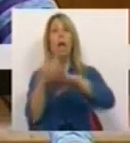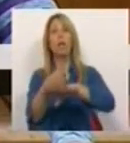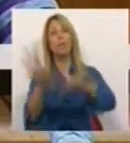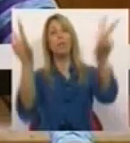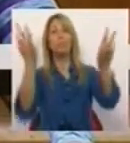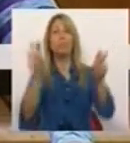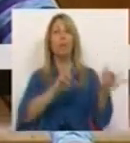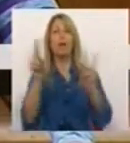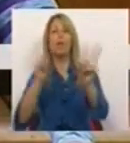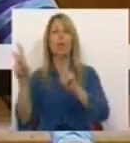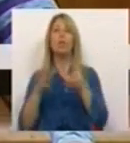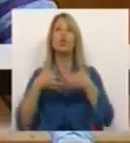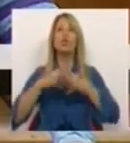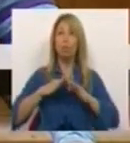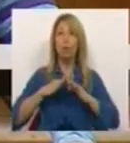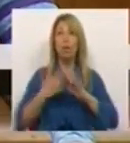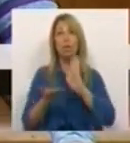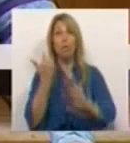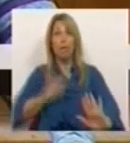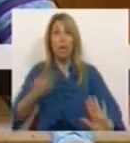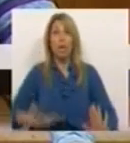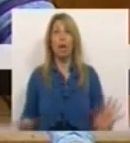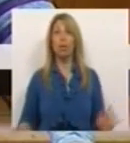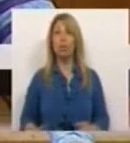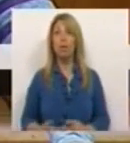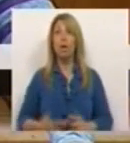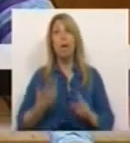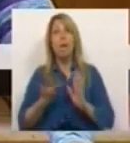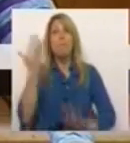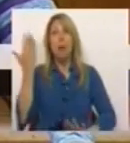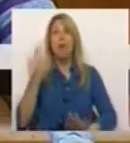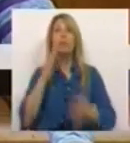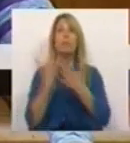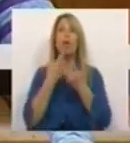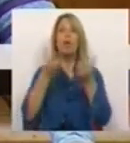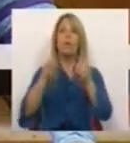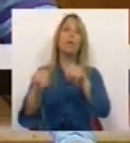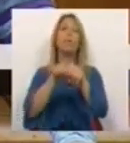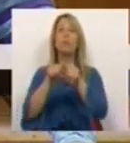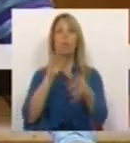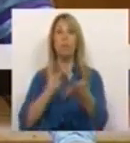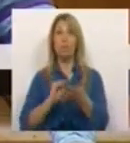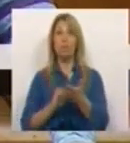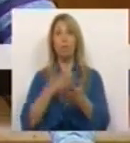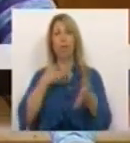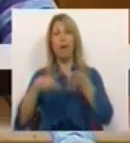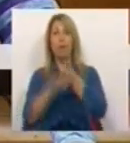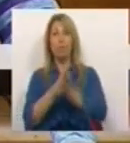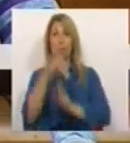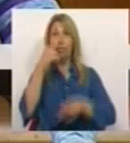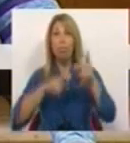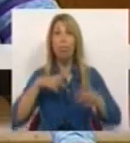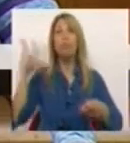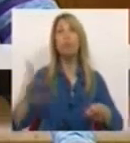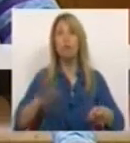designadas reformas estruturais, mais retirada de direitos e o regresso à política de empobrecimento e de exploração que o povo português rejeitou